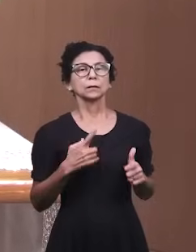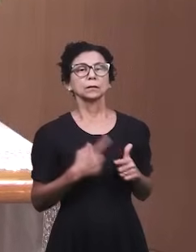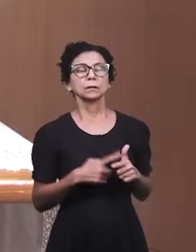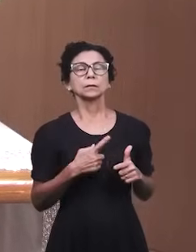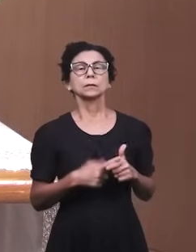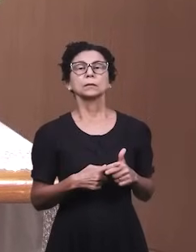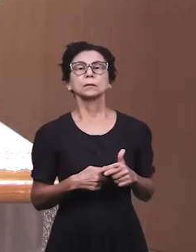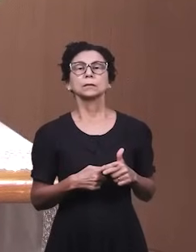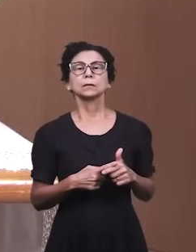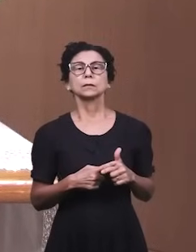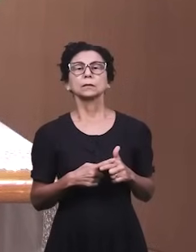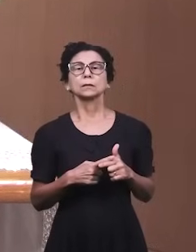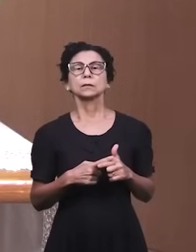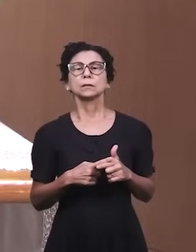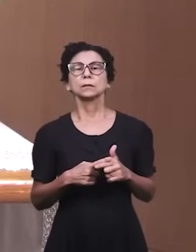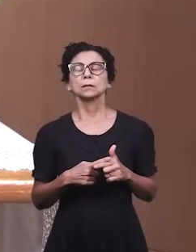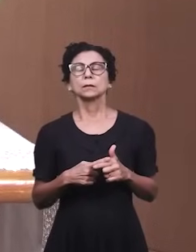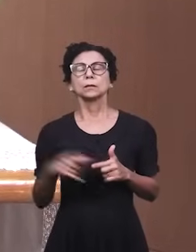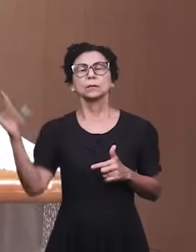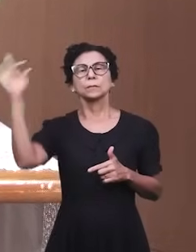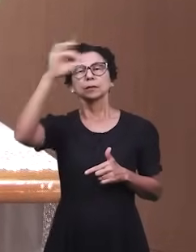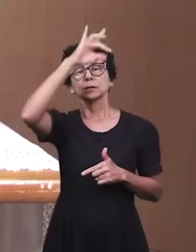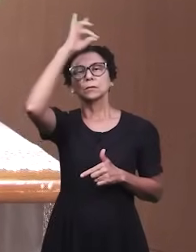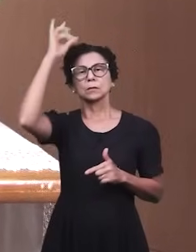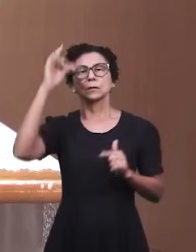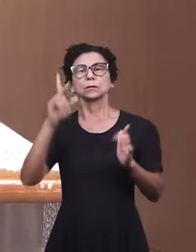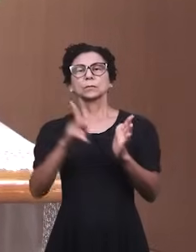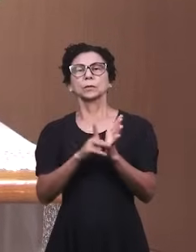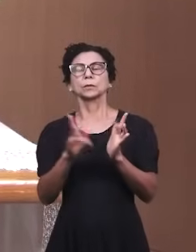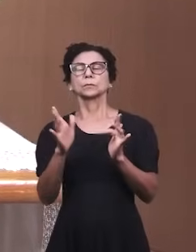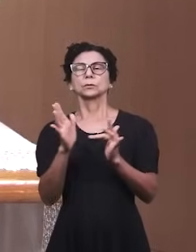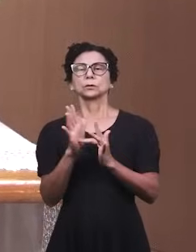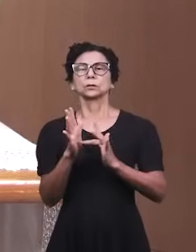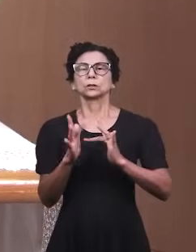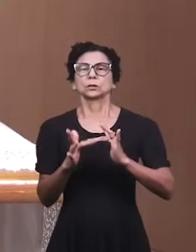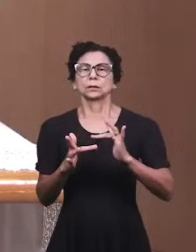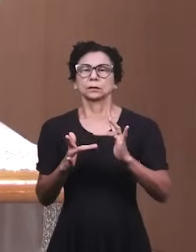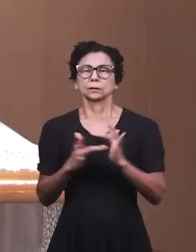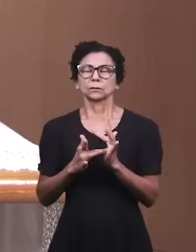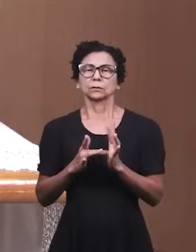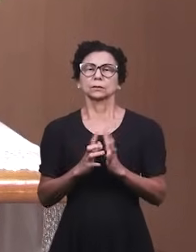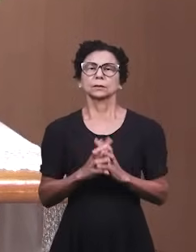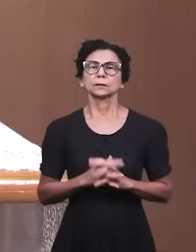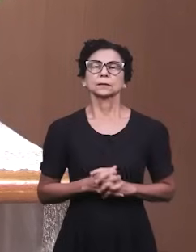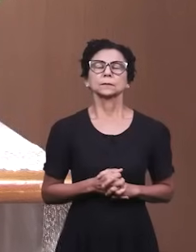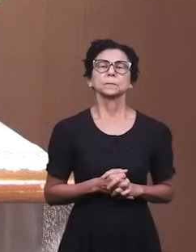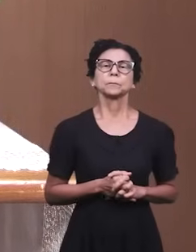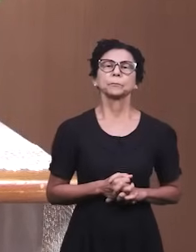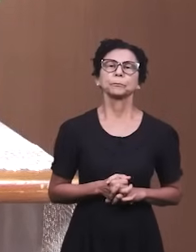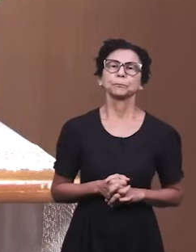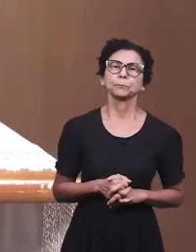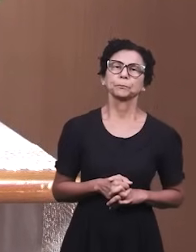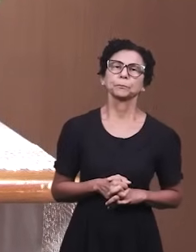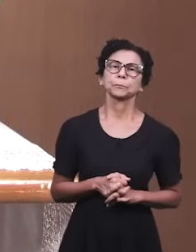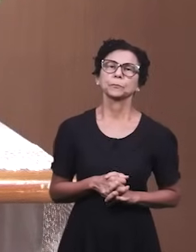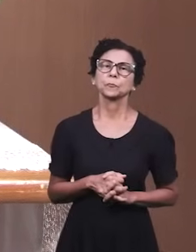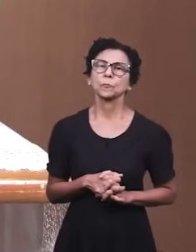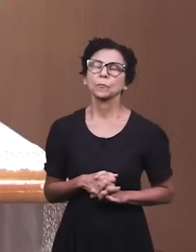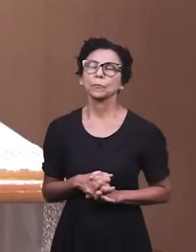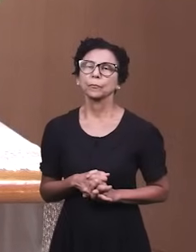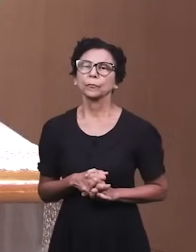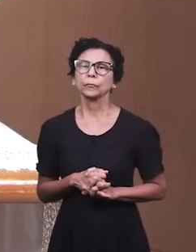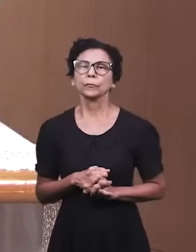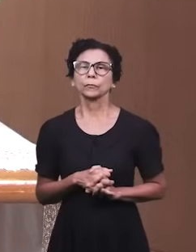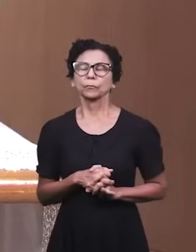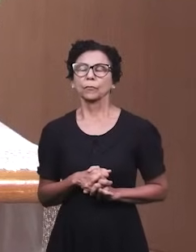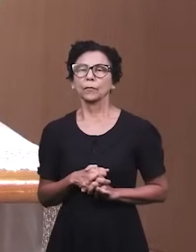de Jesus, em todos os momentos a Igreja sabe o recurso da eternidade para ser vencedora.